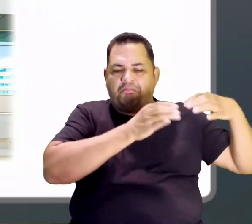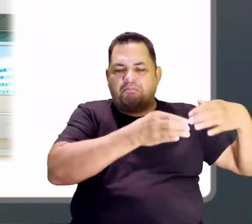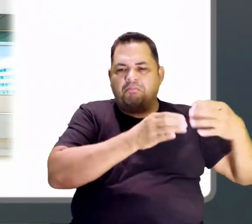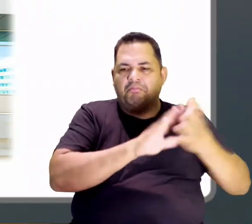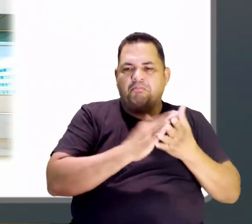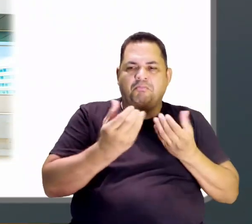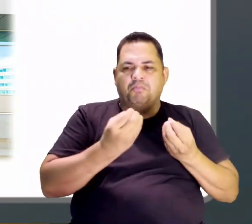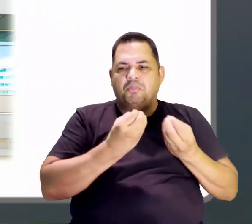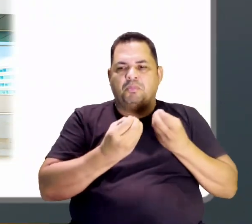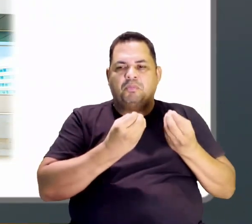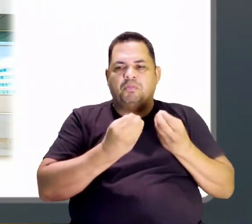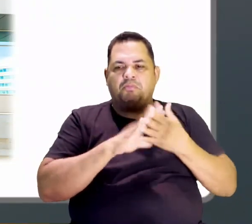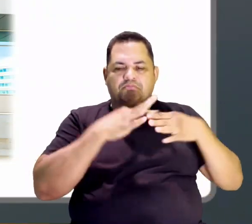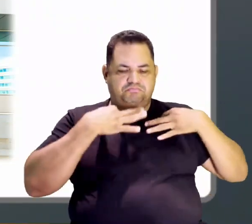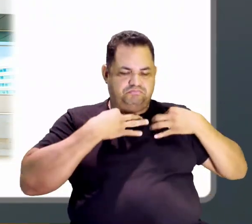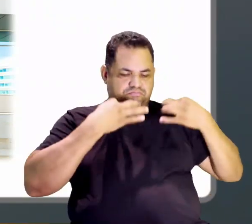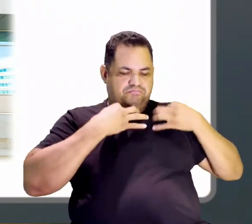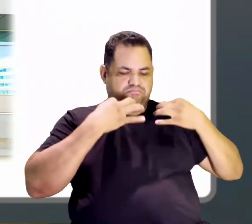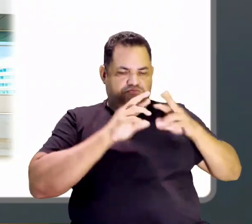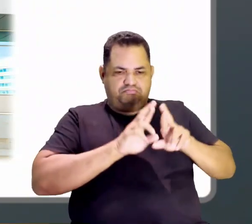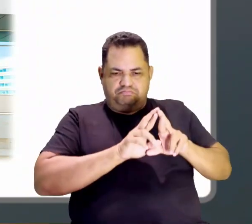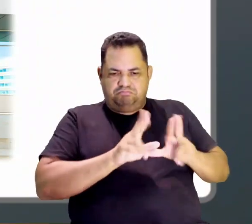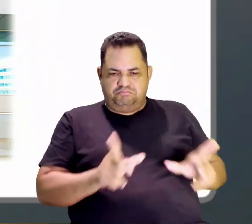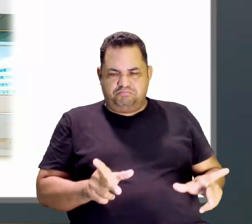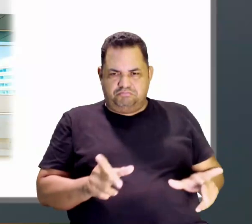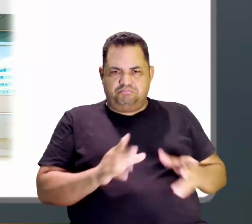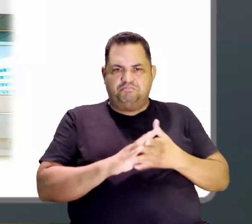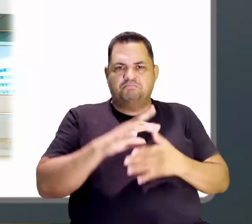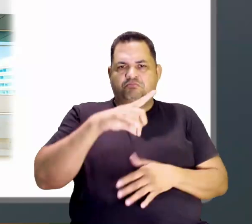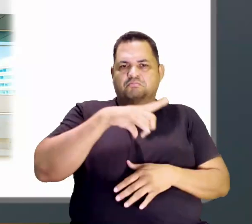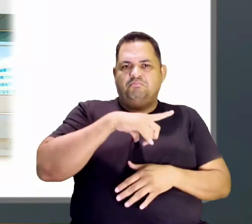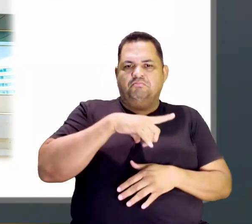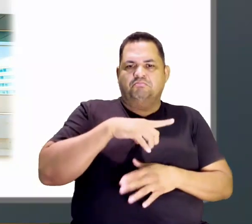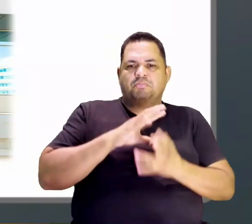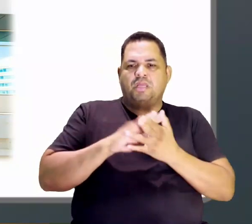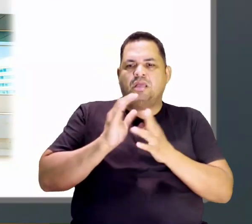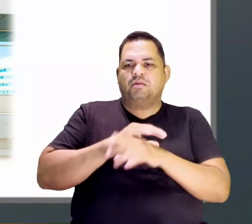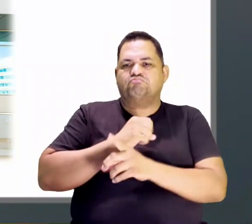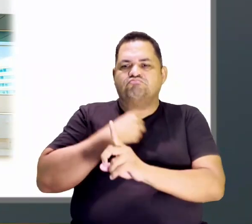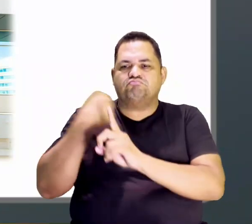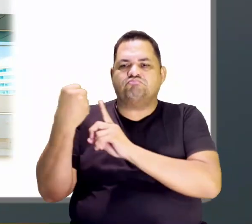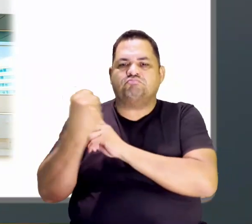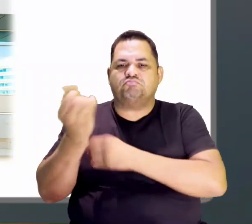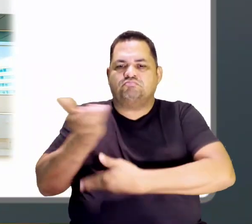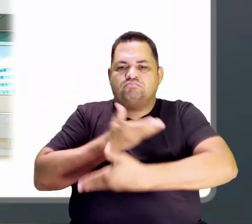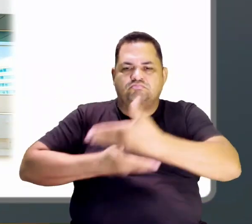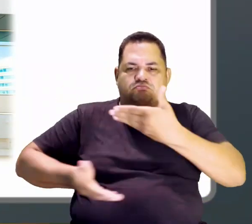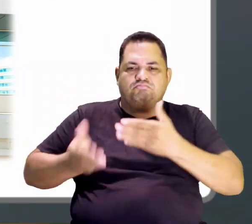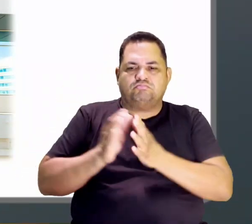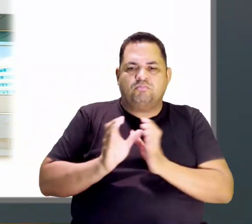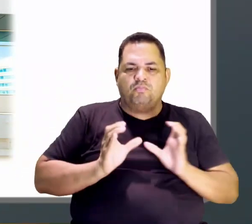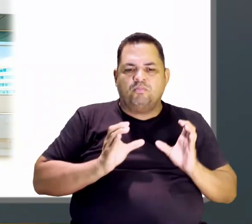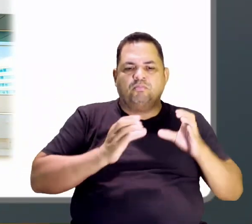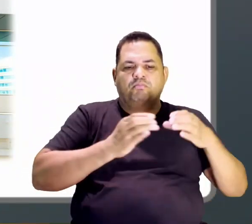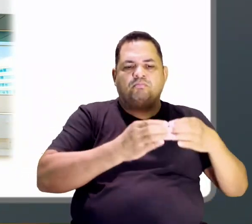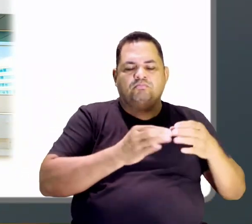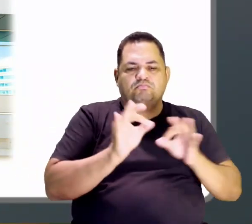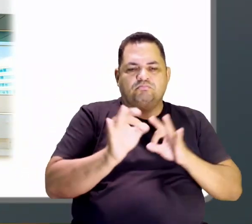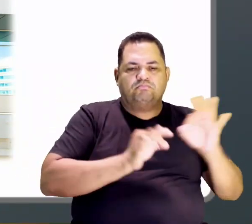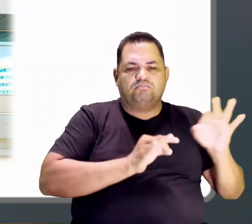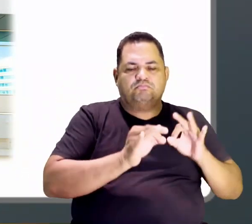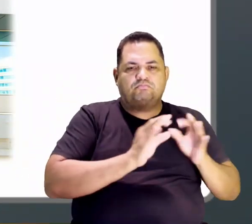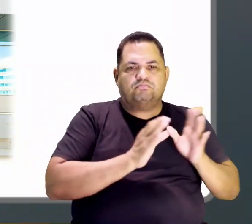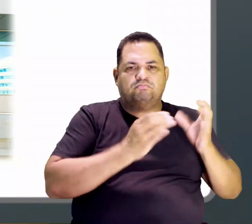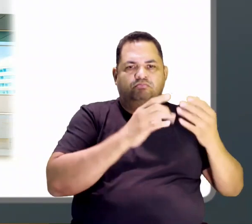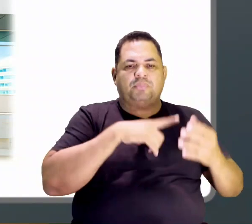uma forma de se vestir, eles têm uma forma de se socializar, né? De organizar esse grupo. A gente percebe aí uma